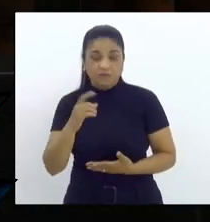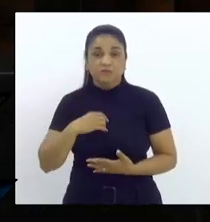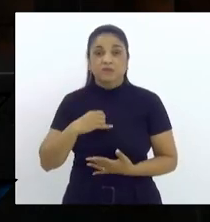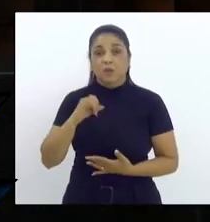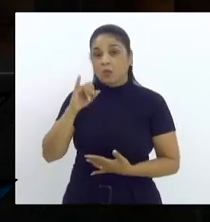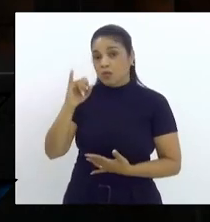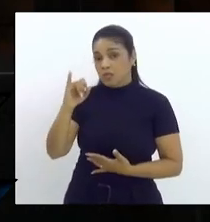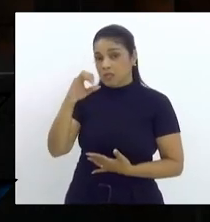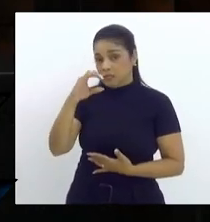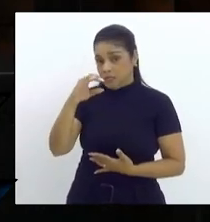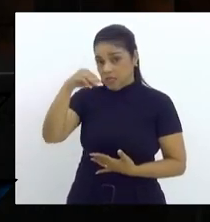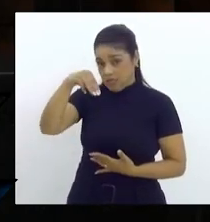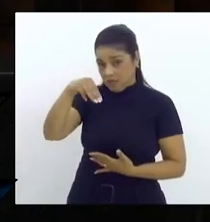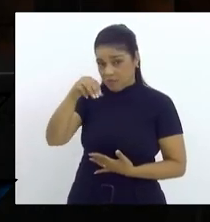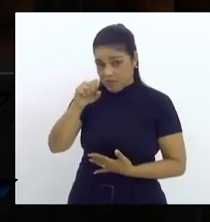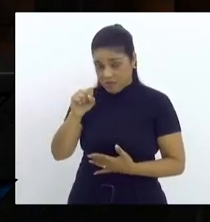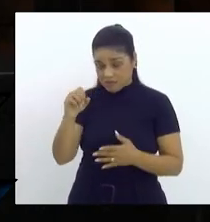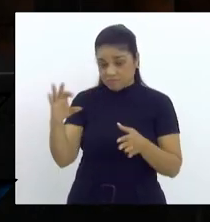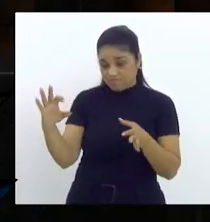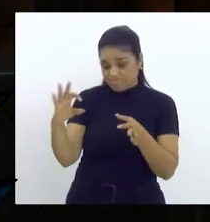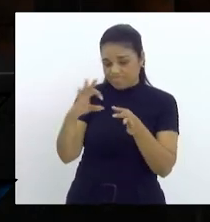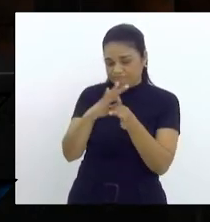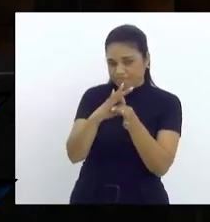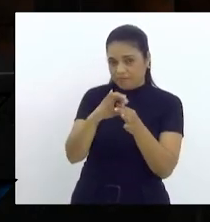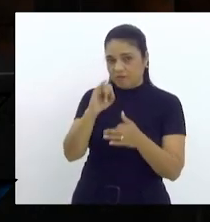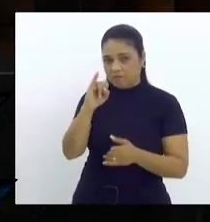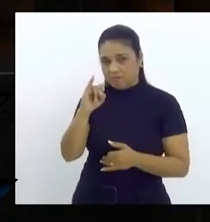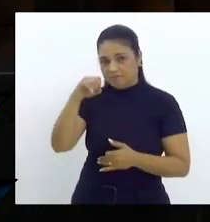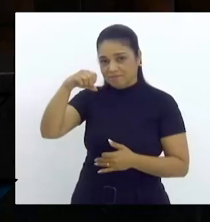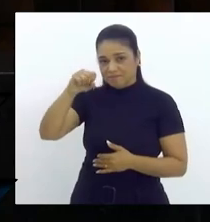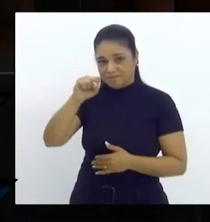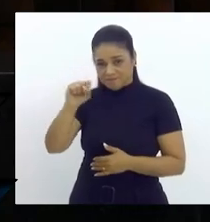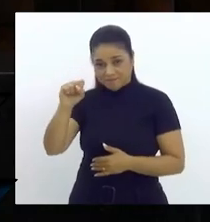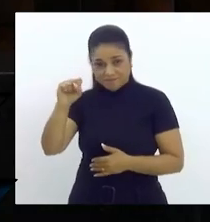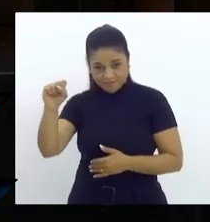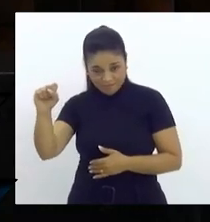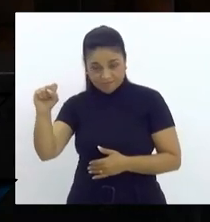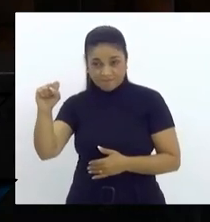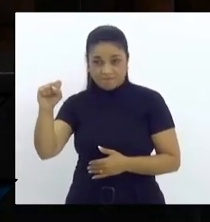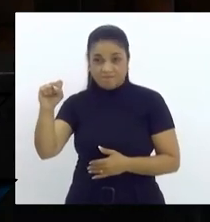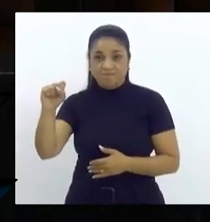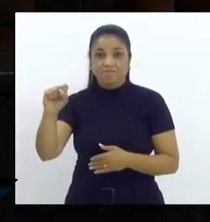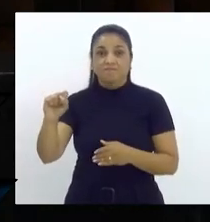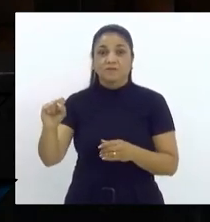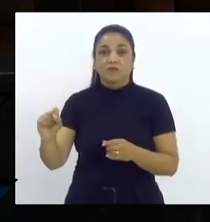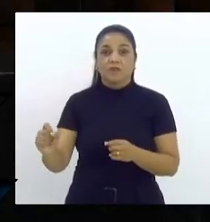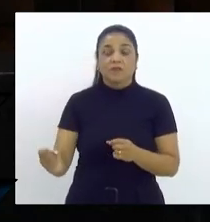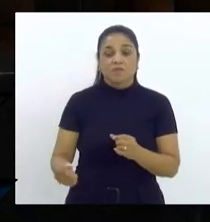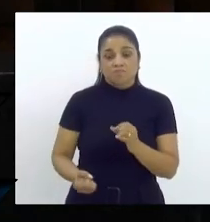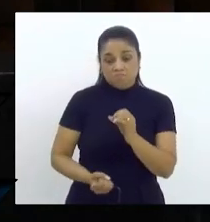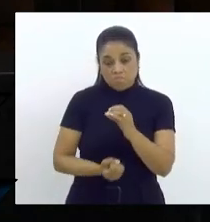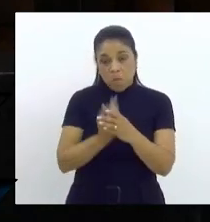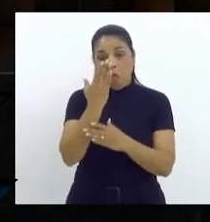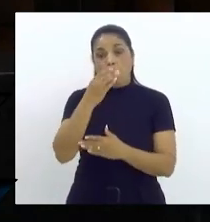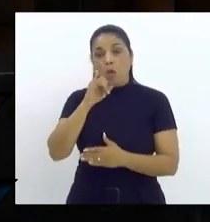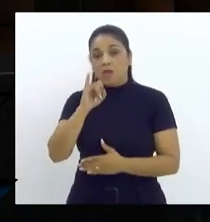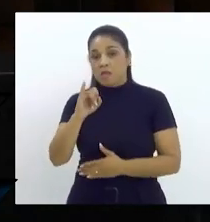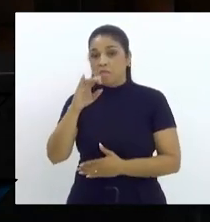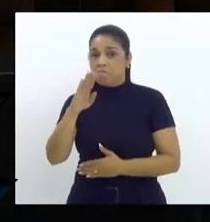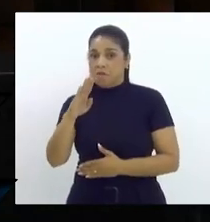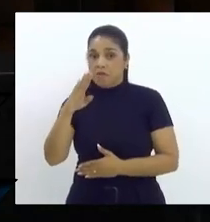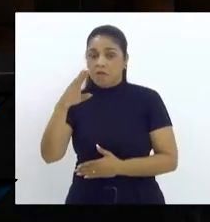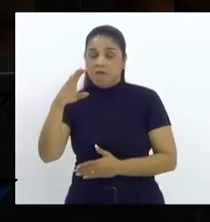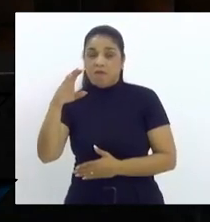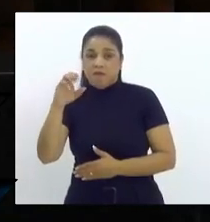ICMS se juntará ao ISS e que se criará criado o IBS, Imposto sobre Bens